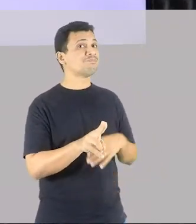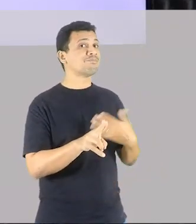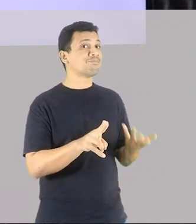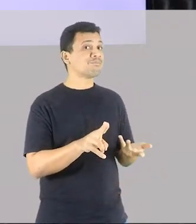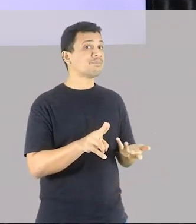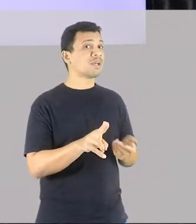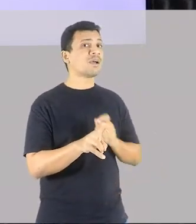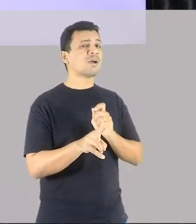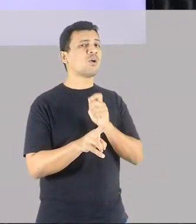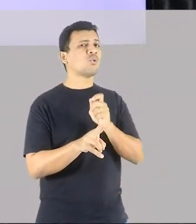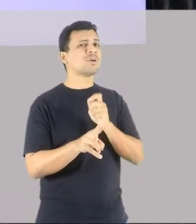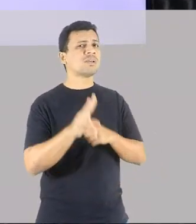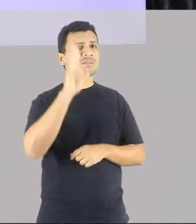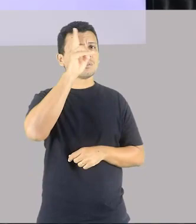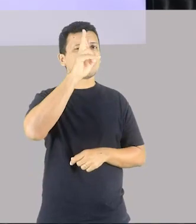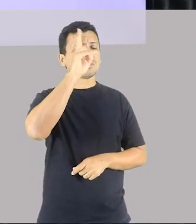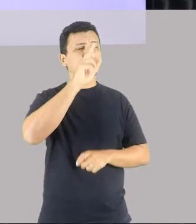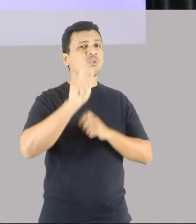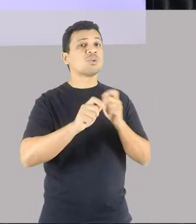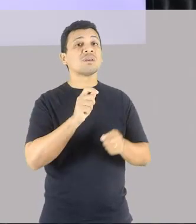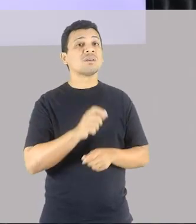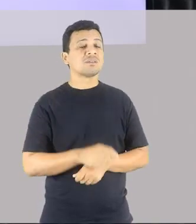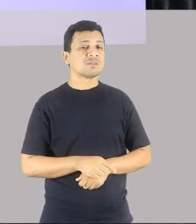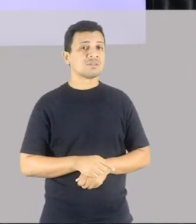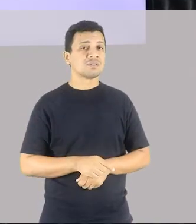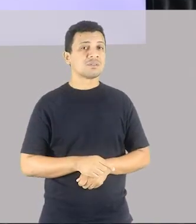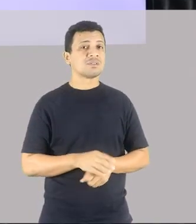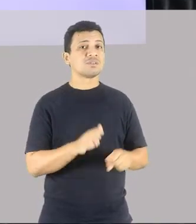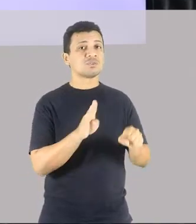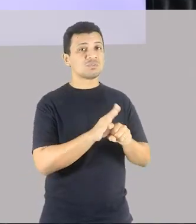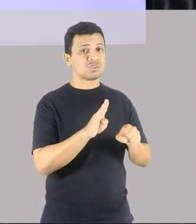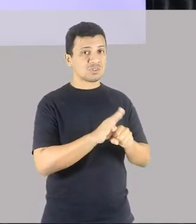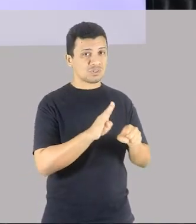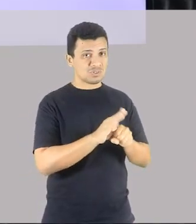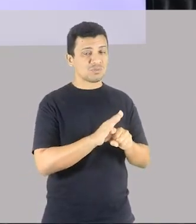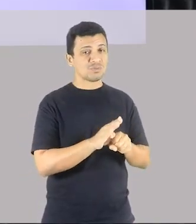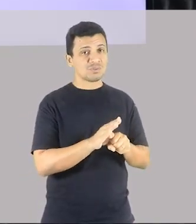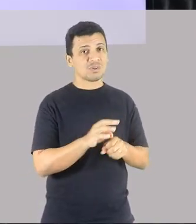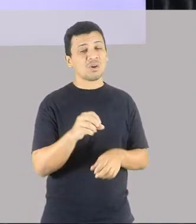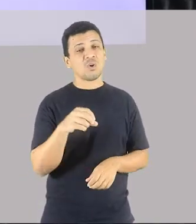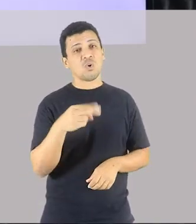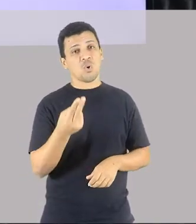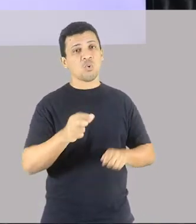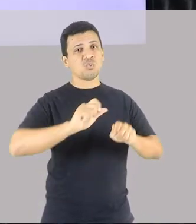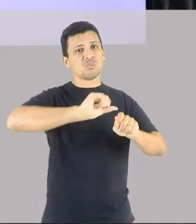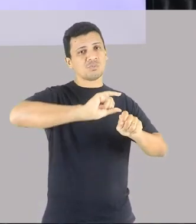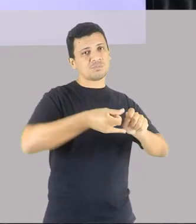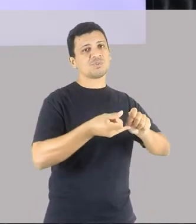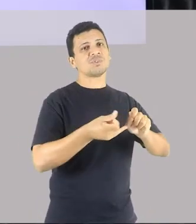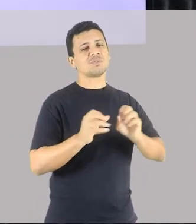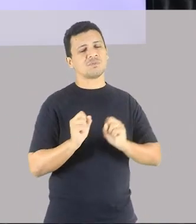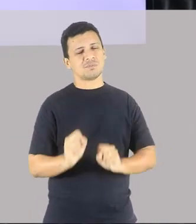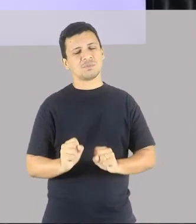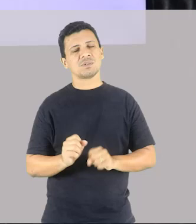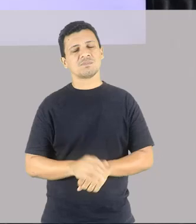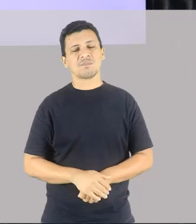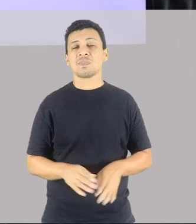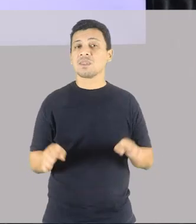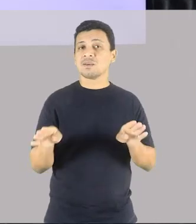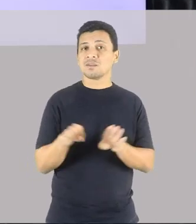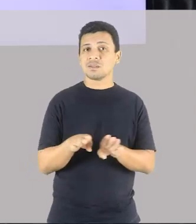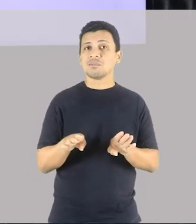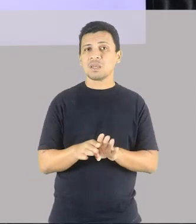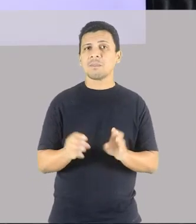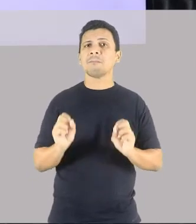nome pode ser o quê? Vamos lembrar comigo? Substantivo abstrato ou um adjetivo, né? Também pode